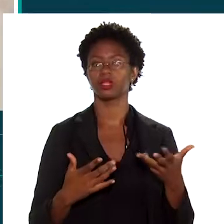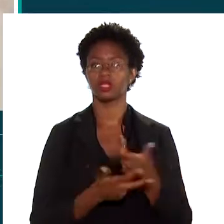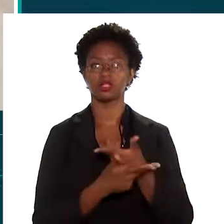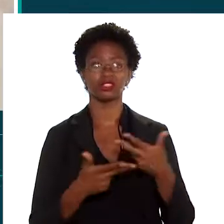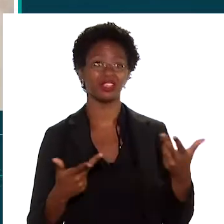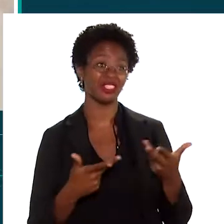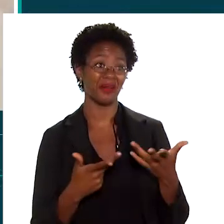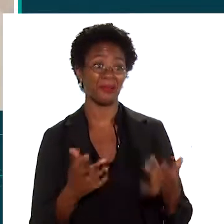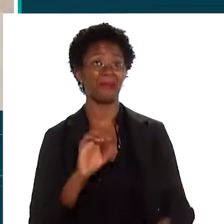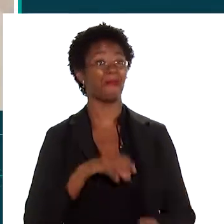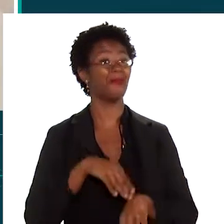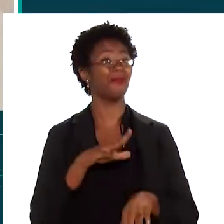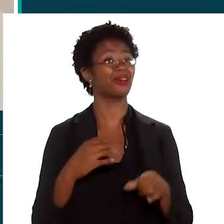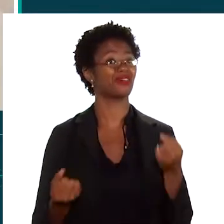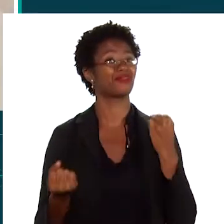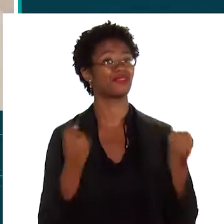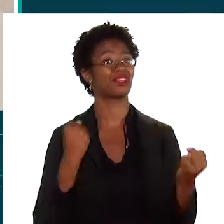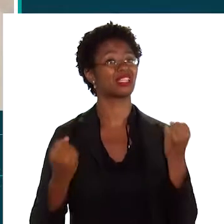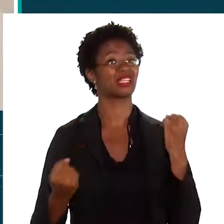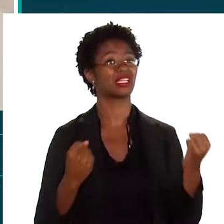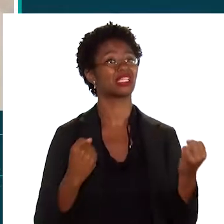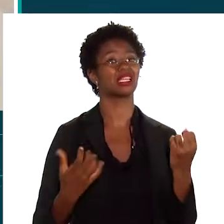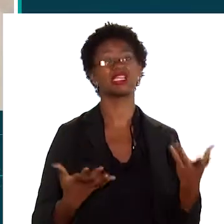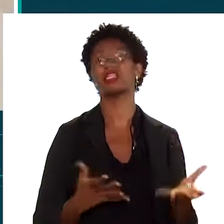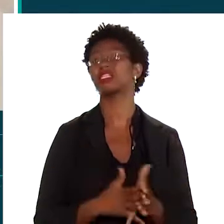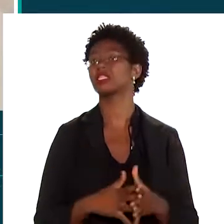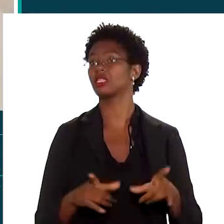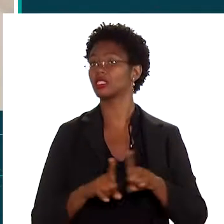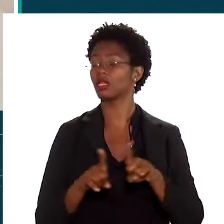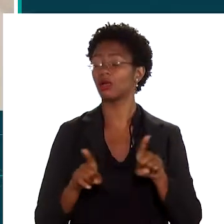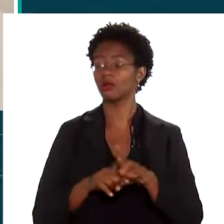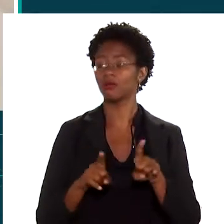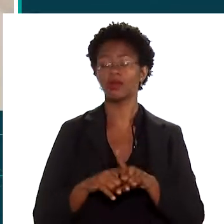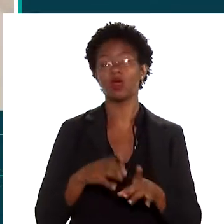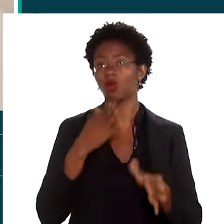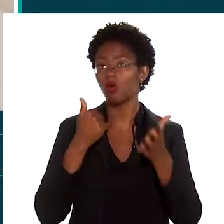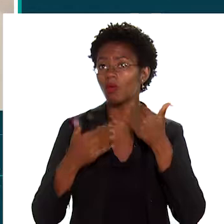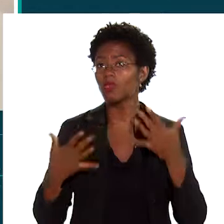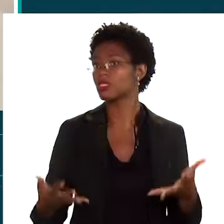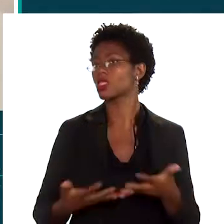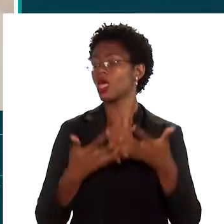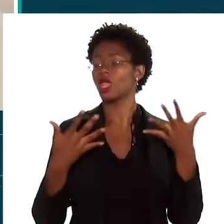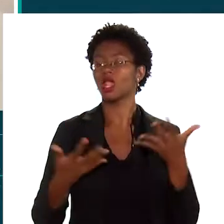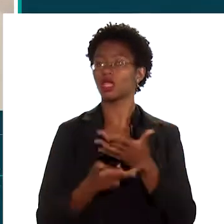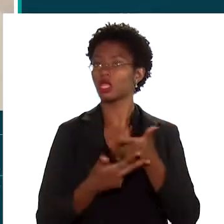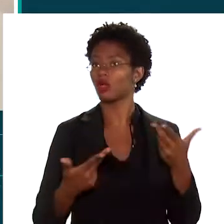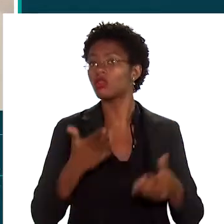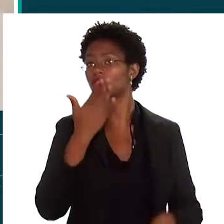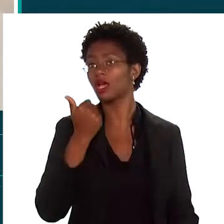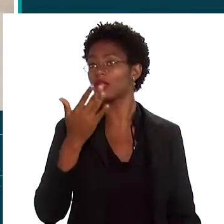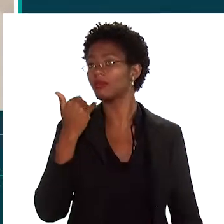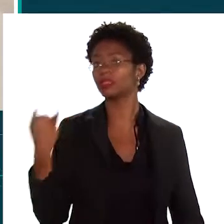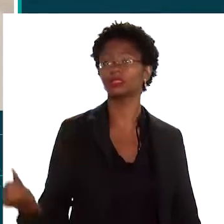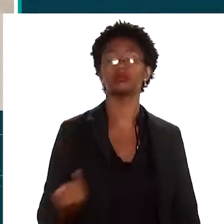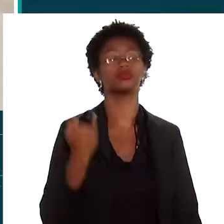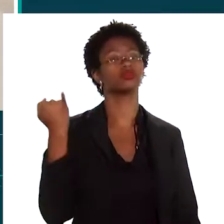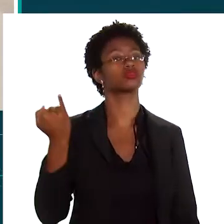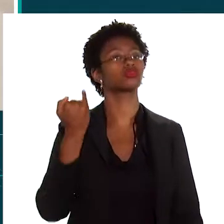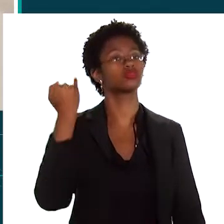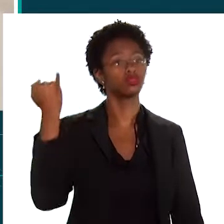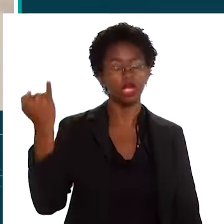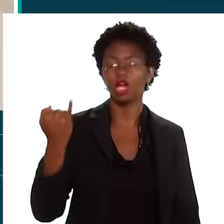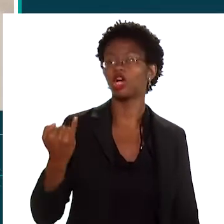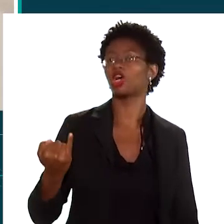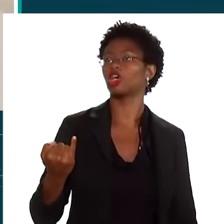vegetais crucíferos, né? O repolho, a couve, o brócolis, né? Quando estou associando uma alimentação com perfil